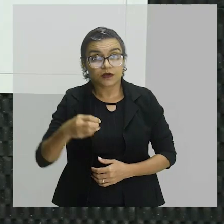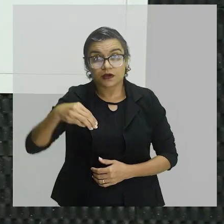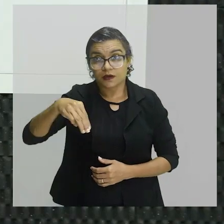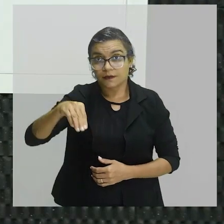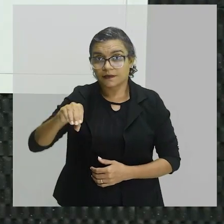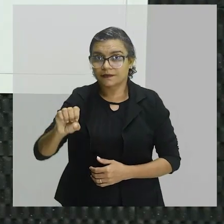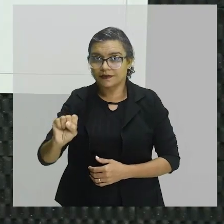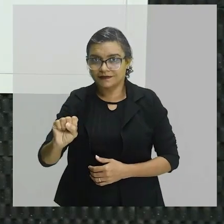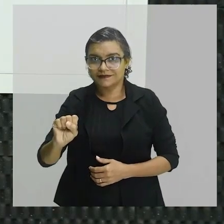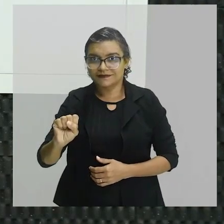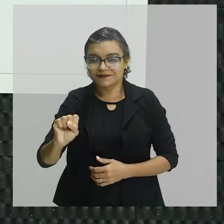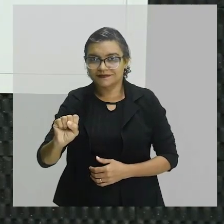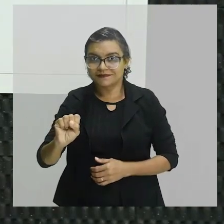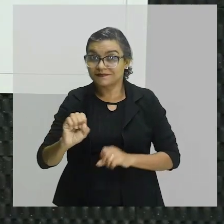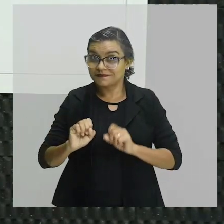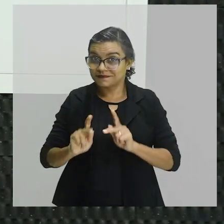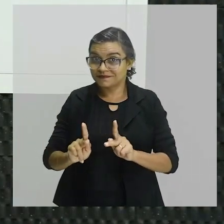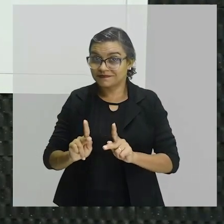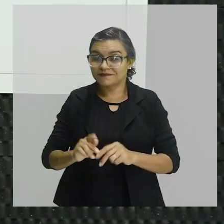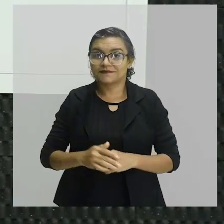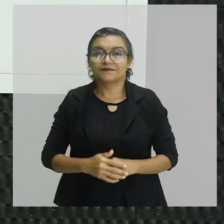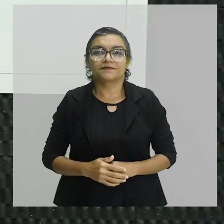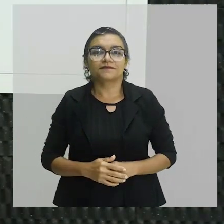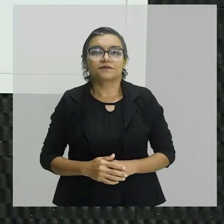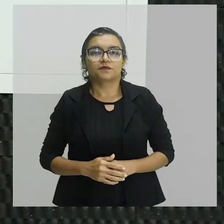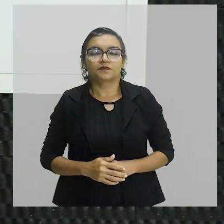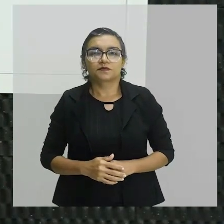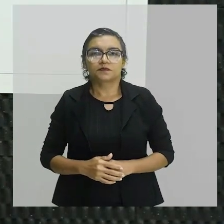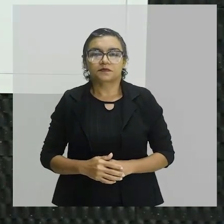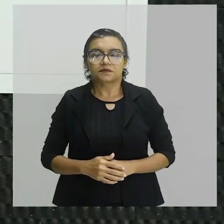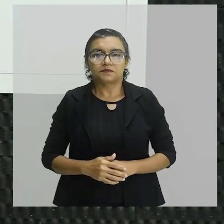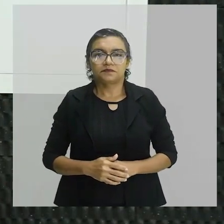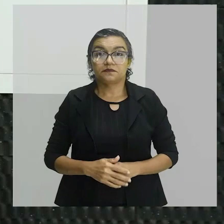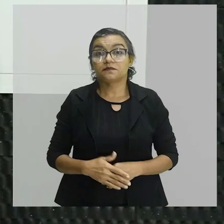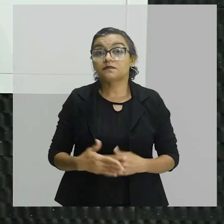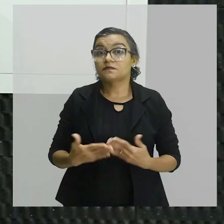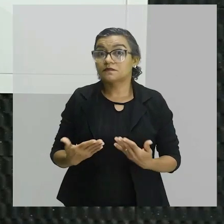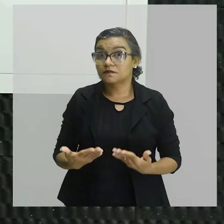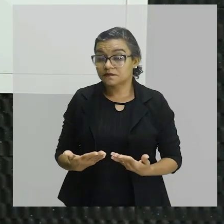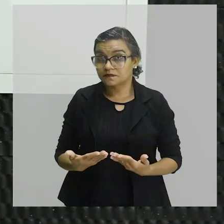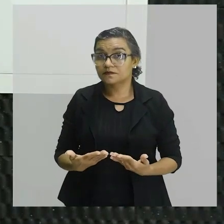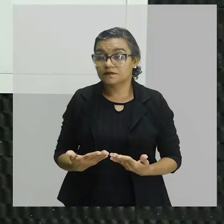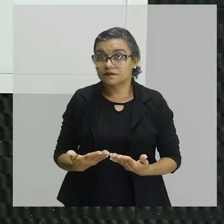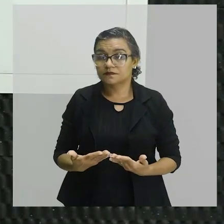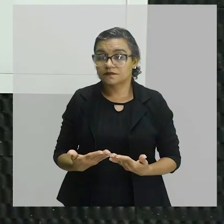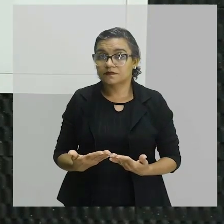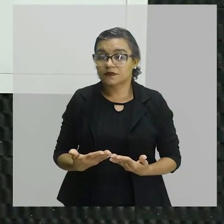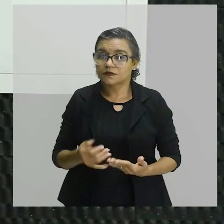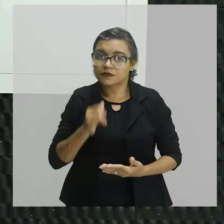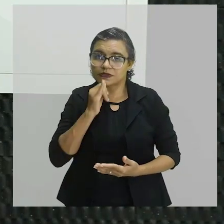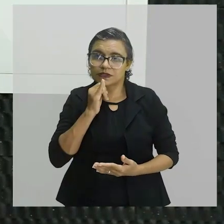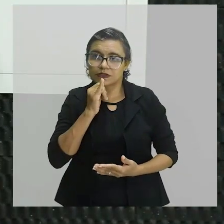milissegundos, tá certo? 20 milissegundos. Então, de acordo com a resolução número